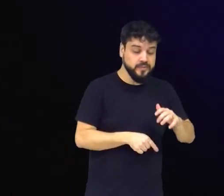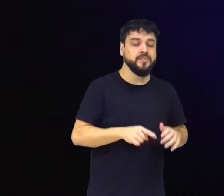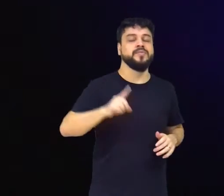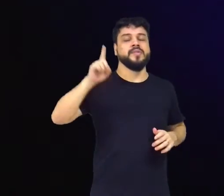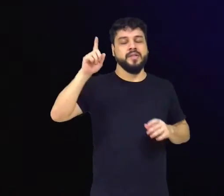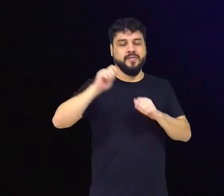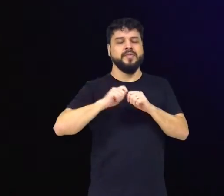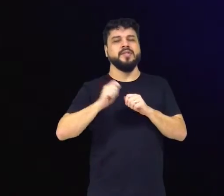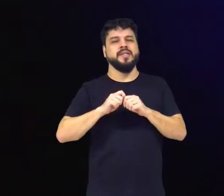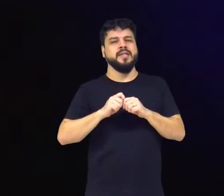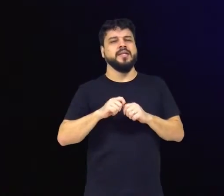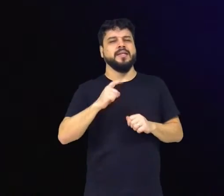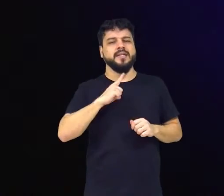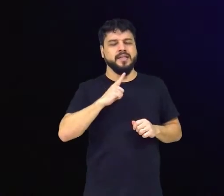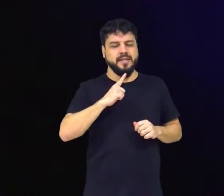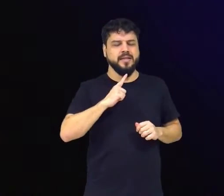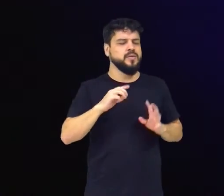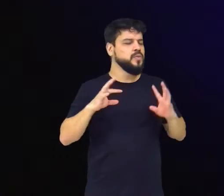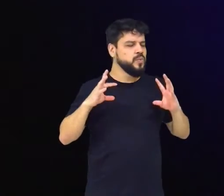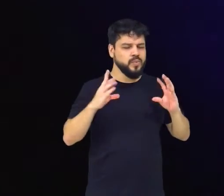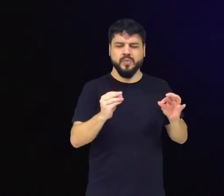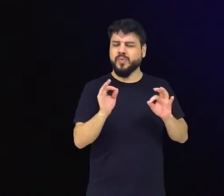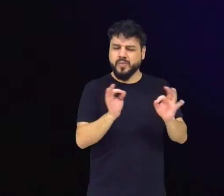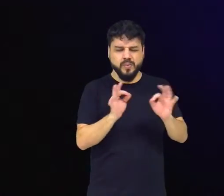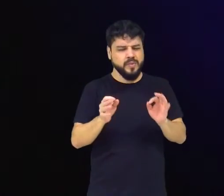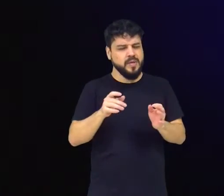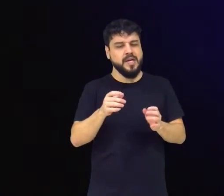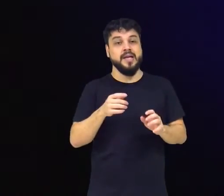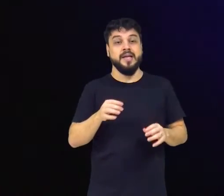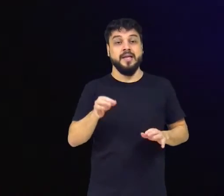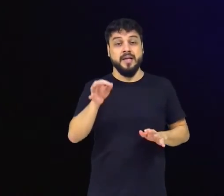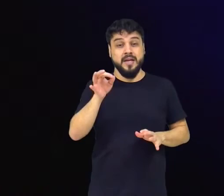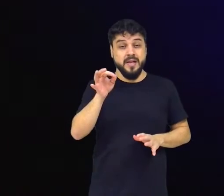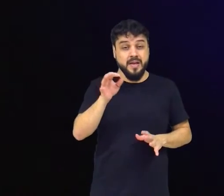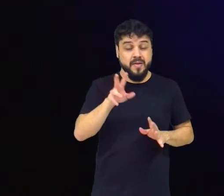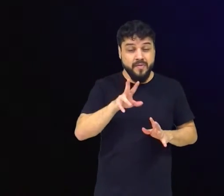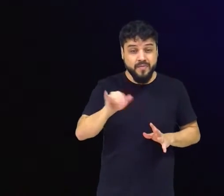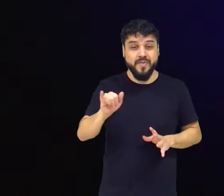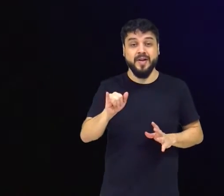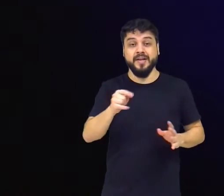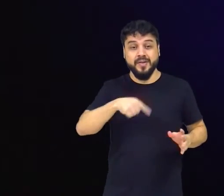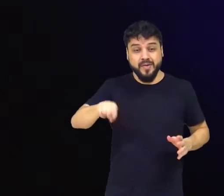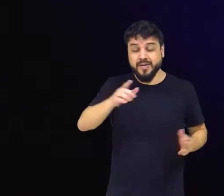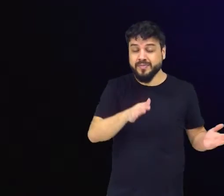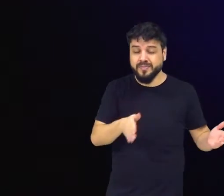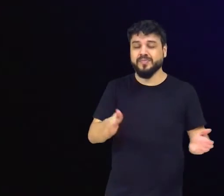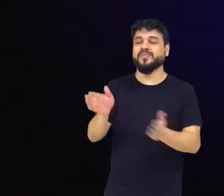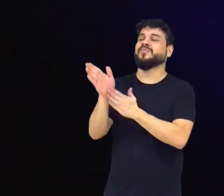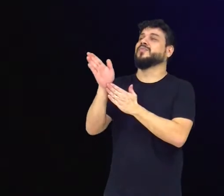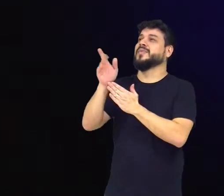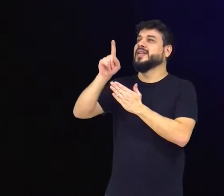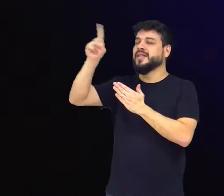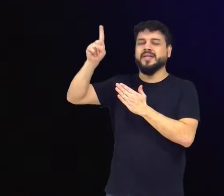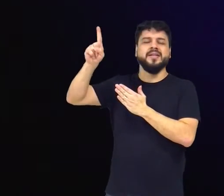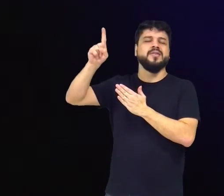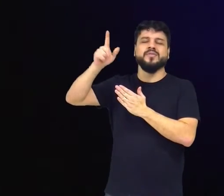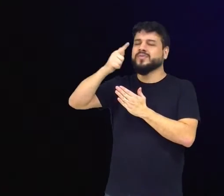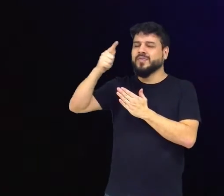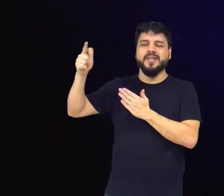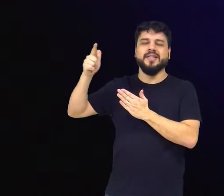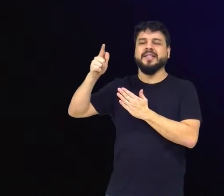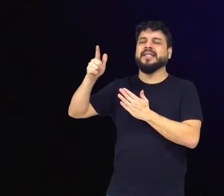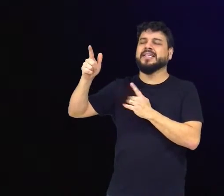altos nivelará e os tortos corrigirá, de modo que ao voltarmos para Deus, não encontremos nenhuma